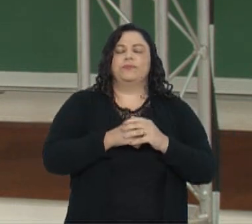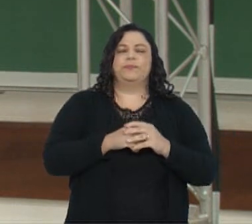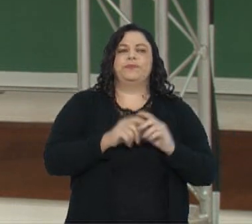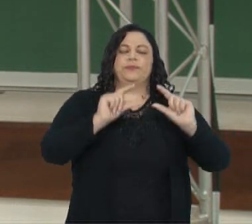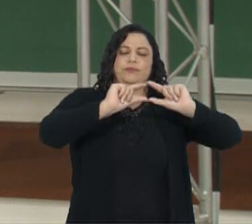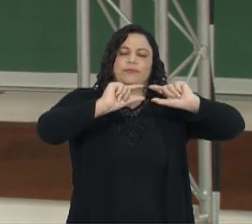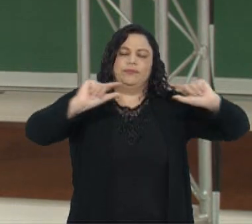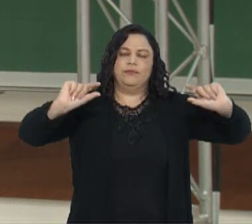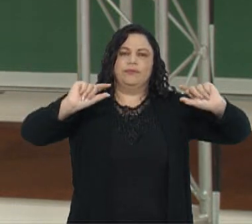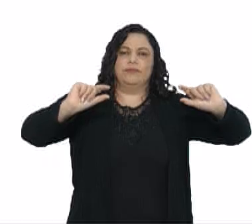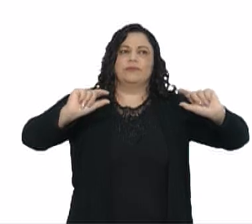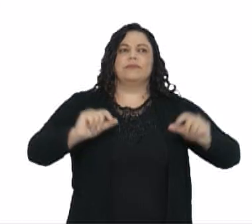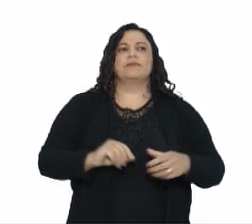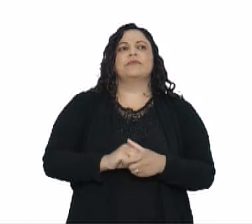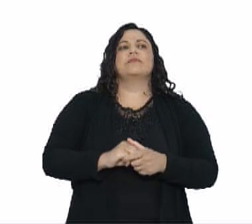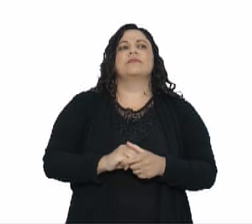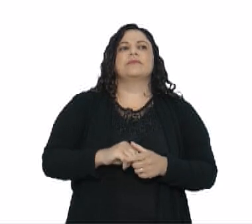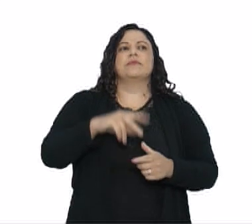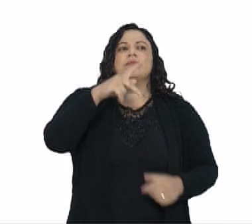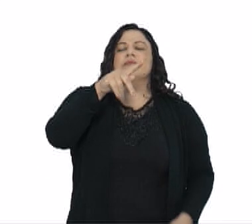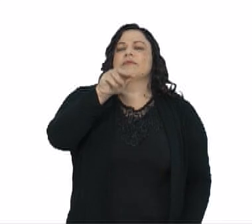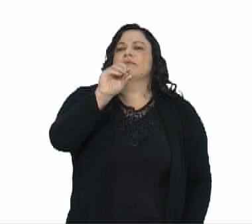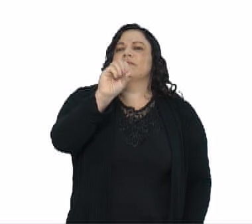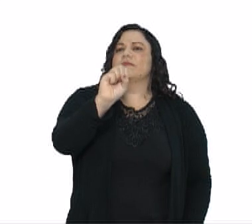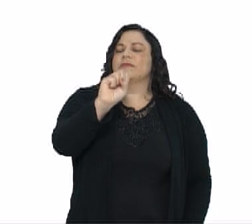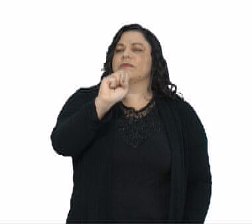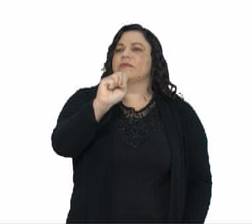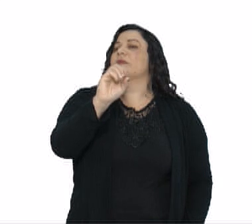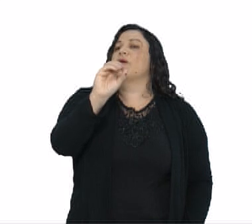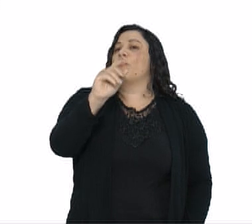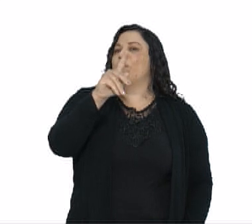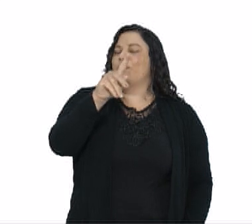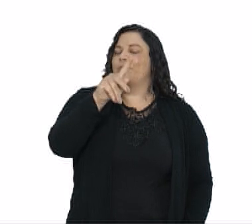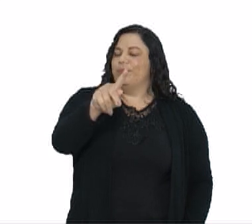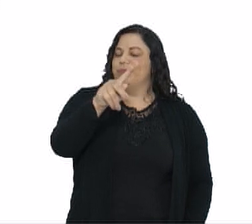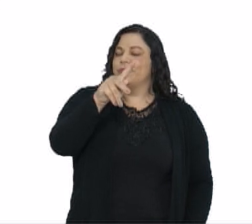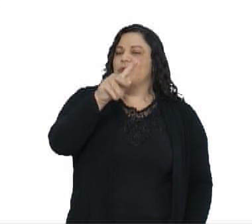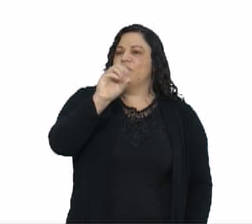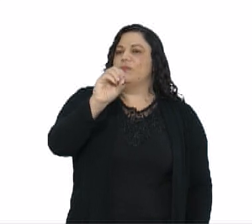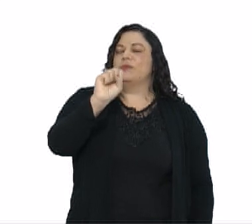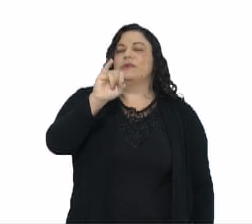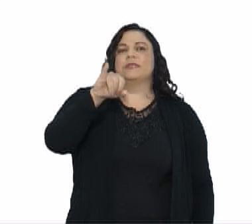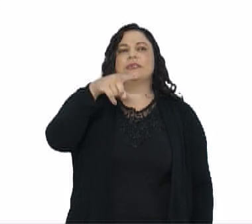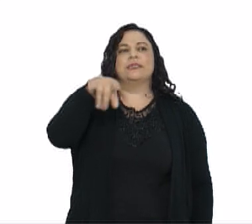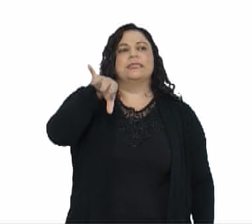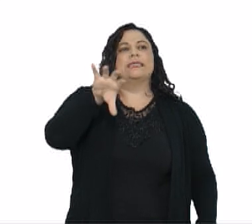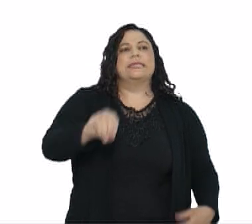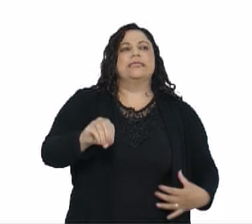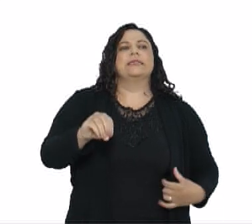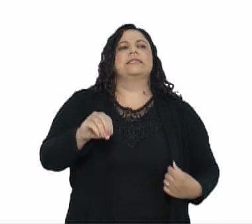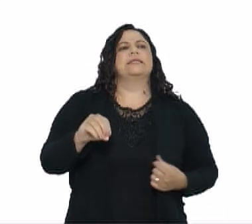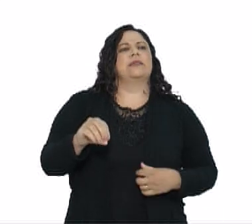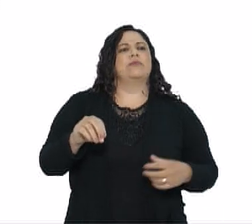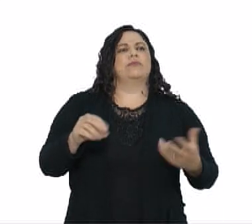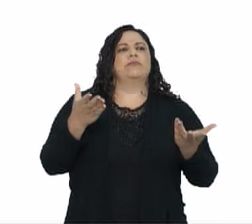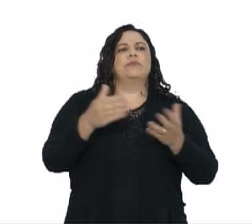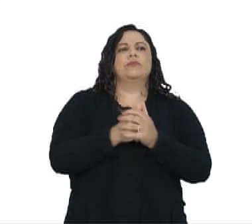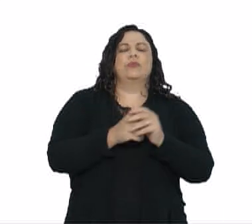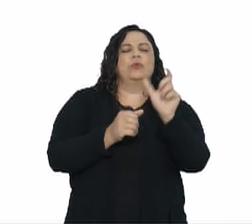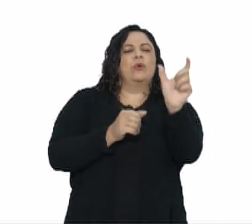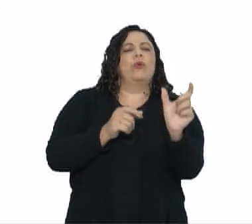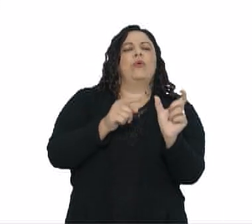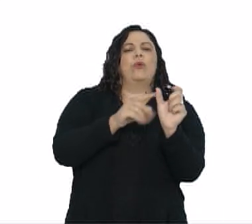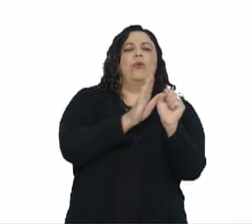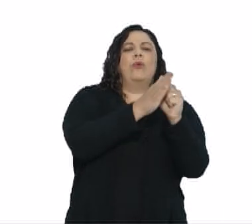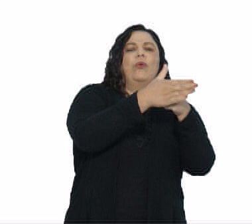Perfeito? Posição. Normalmente, o sujeito precede o verbo e, mesmo que venha